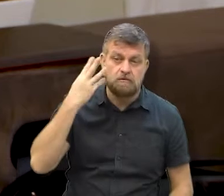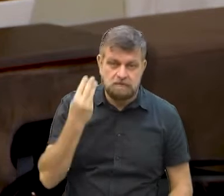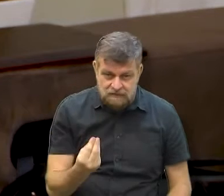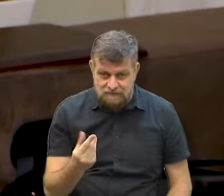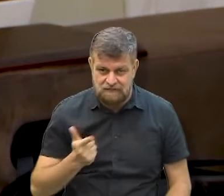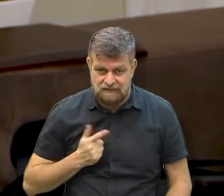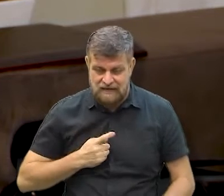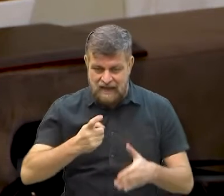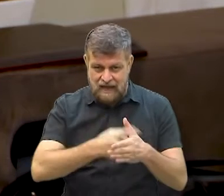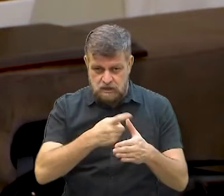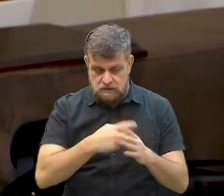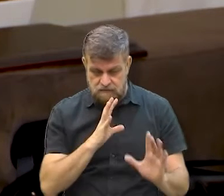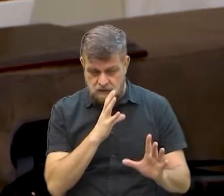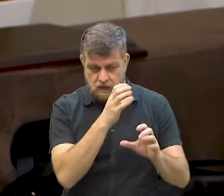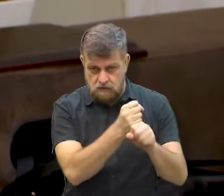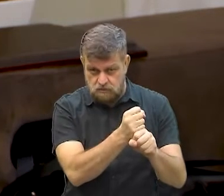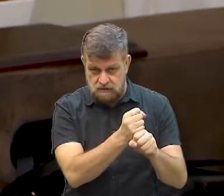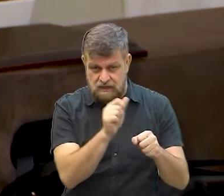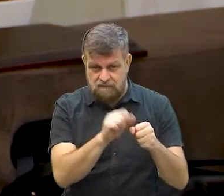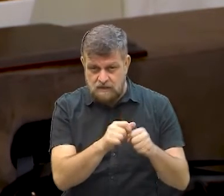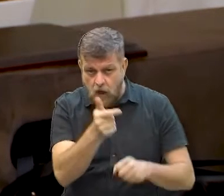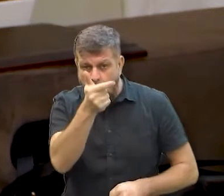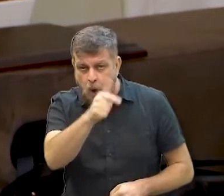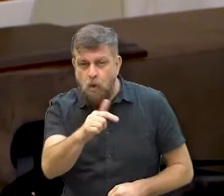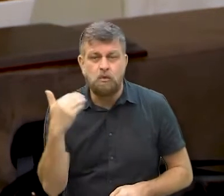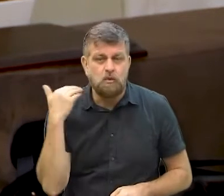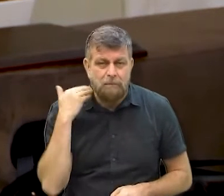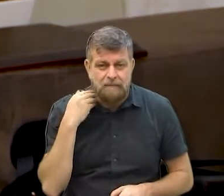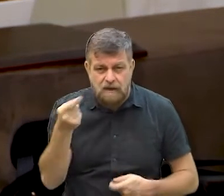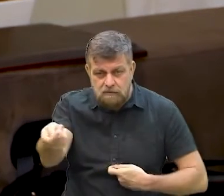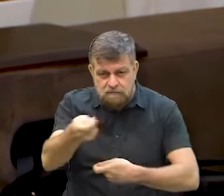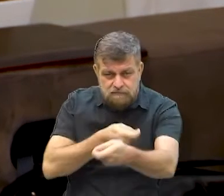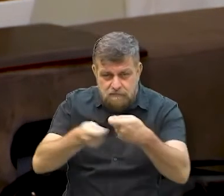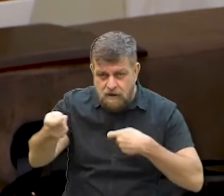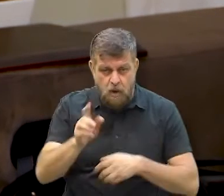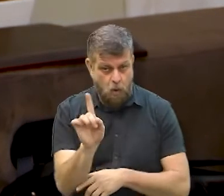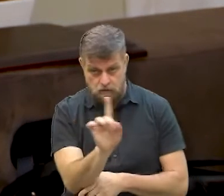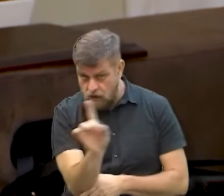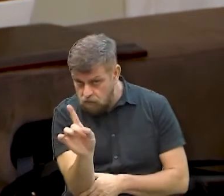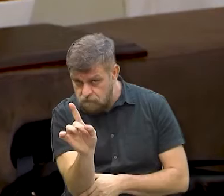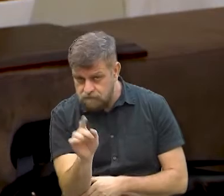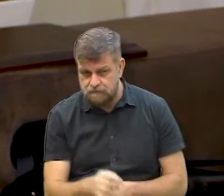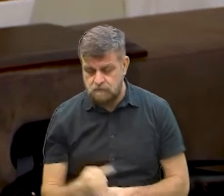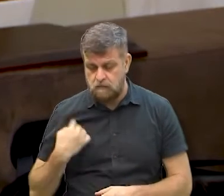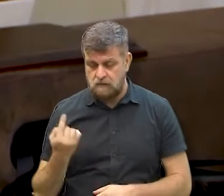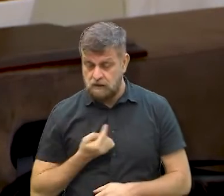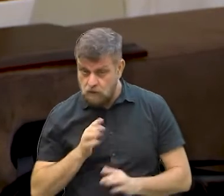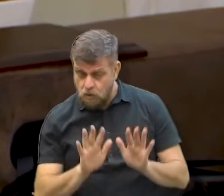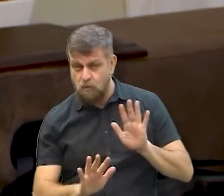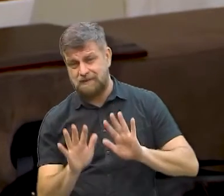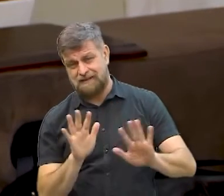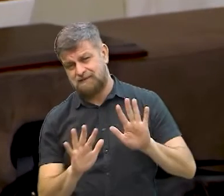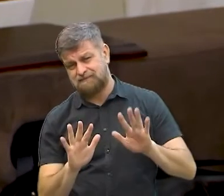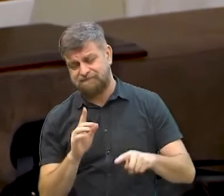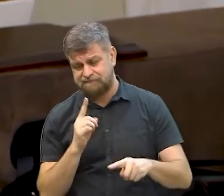é juntar todas essas dívidas, por exemplo, e fazer um novo empréstimo para pagar todas, ou não é por aí? A gente tem que